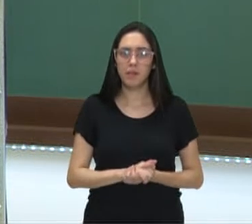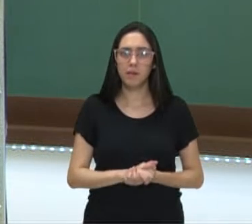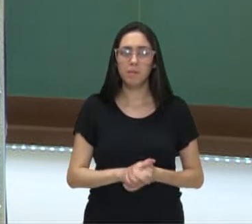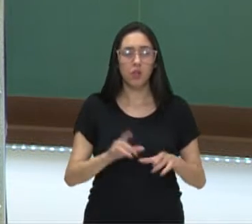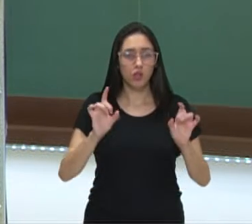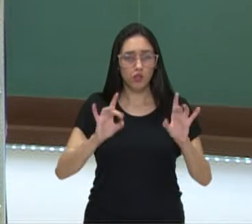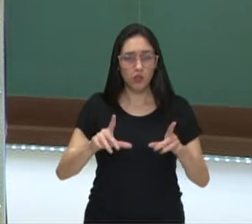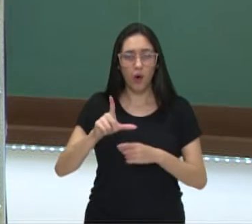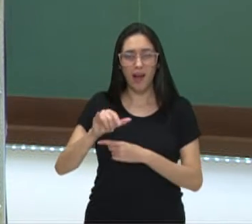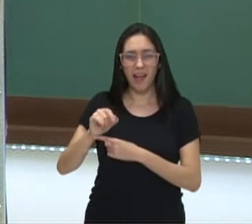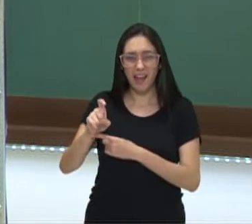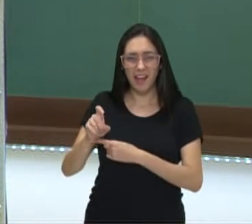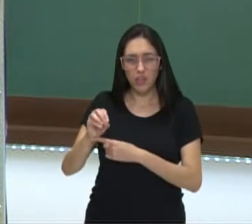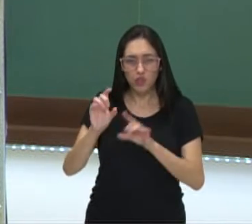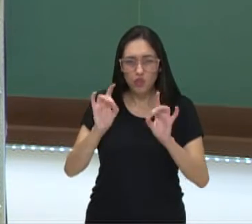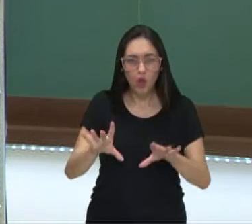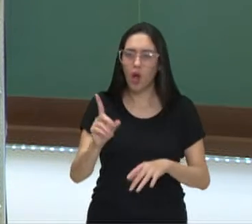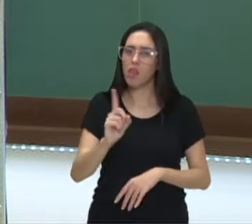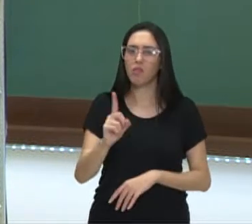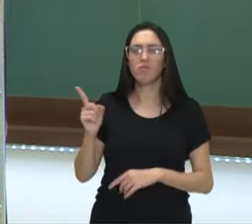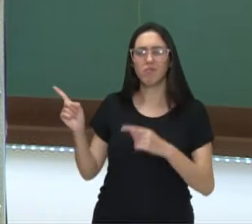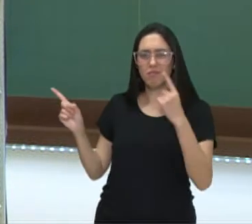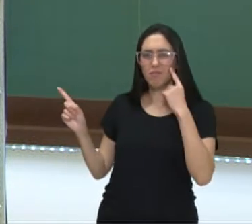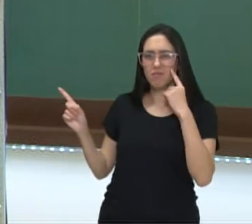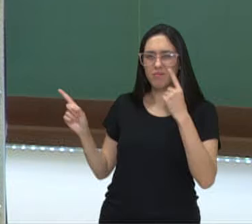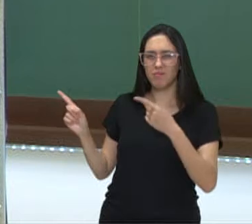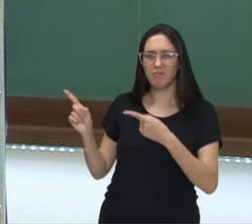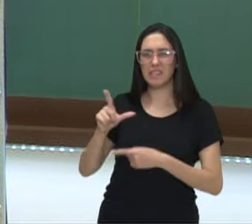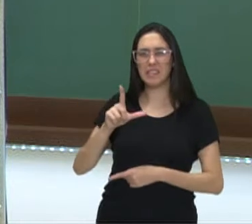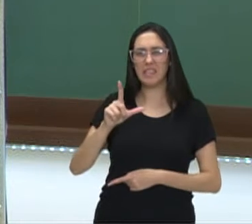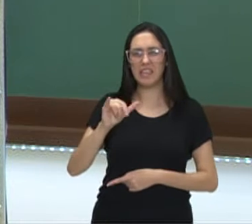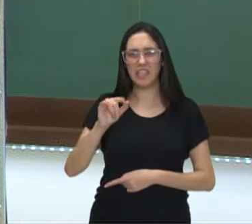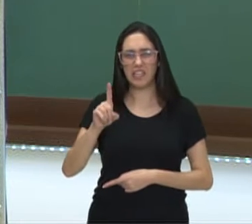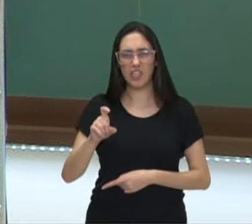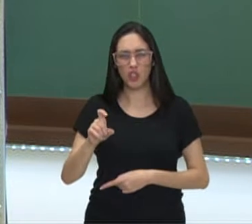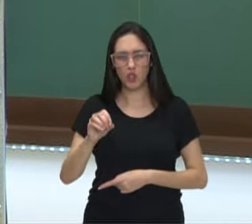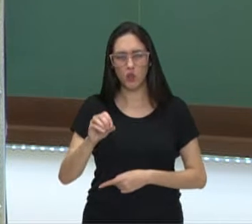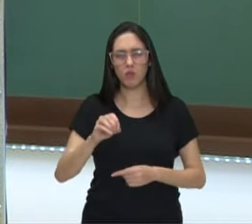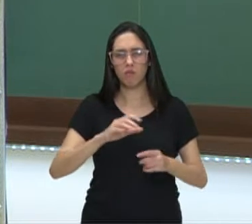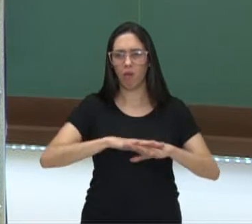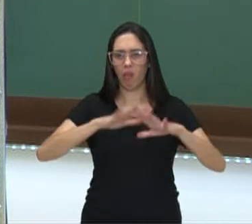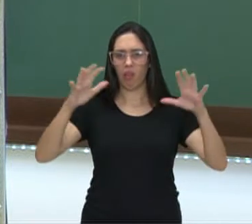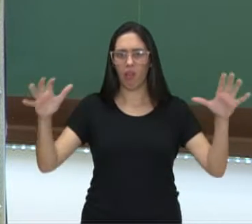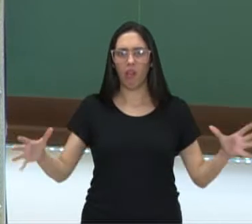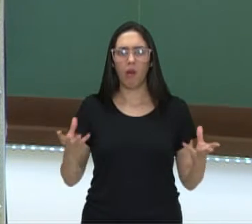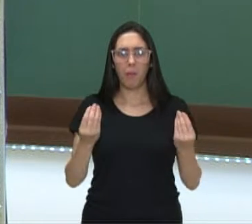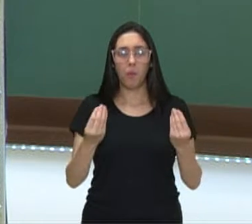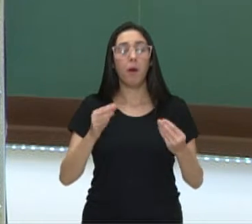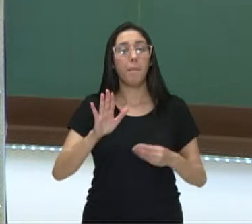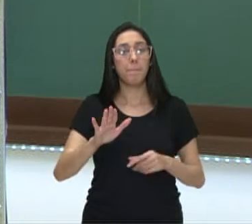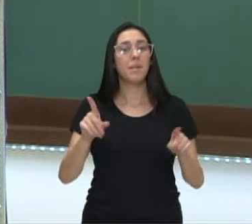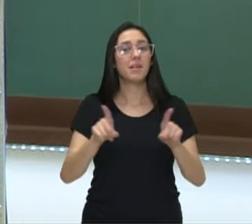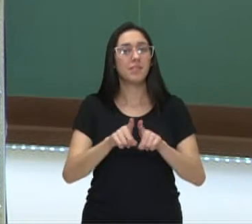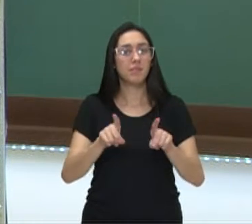no lixo, conforme nós vemos no lixo doméstico, mas ele também se manifesta onde? Nos resíduos